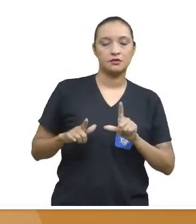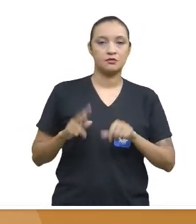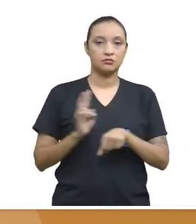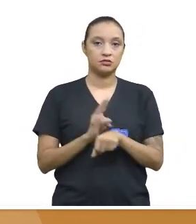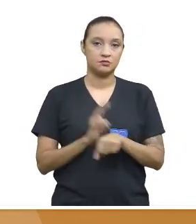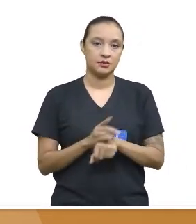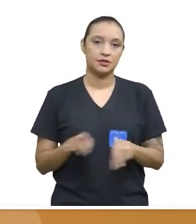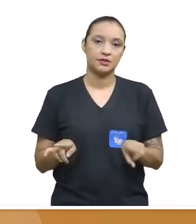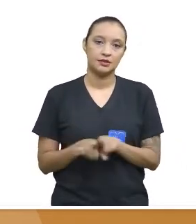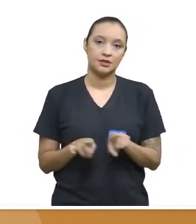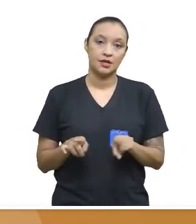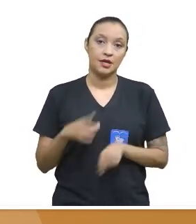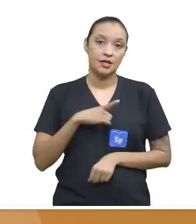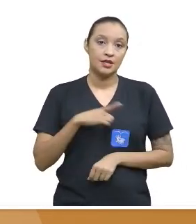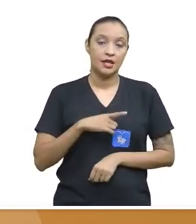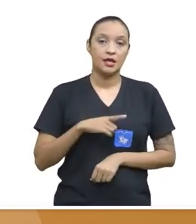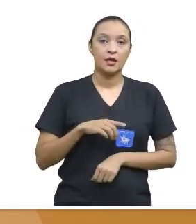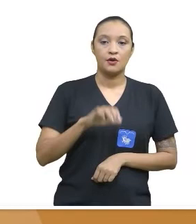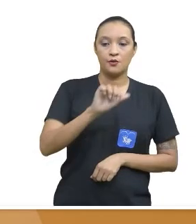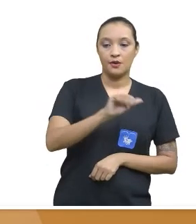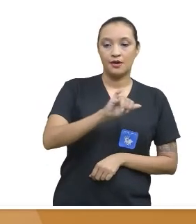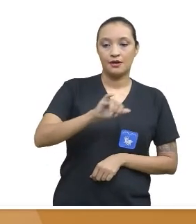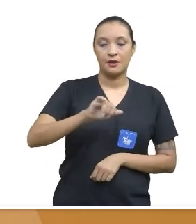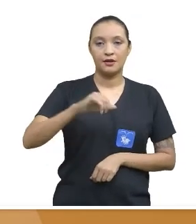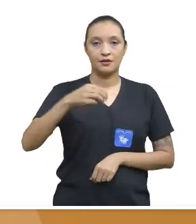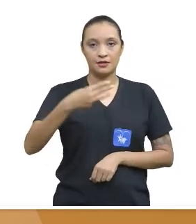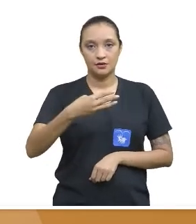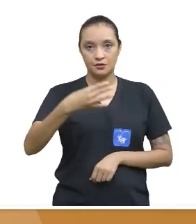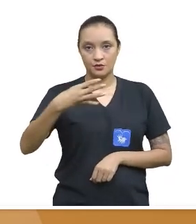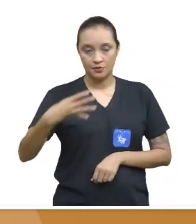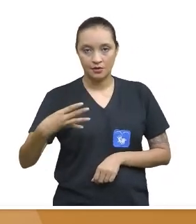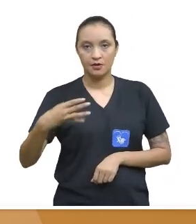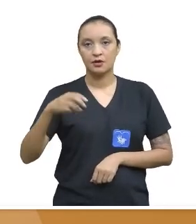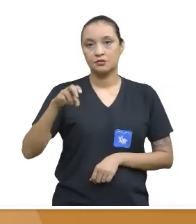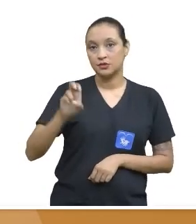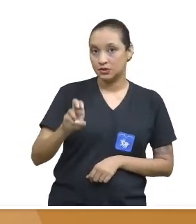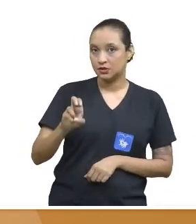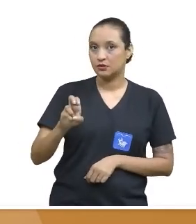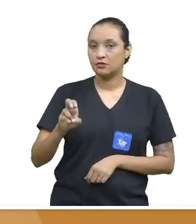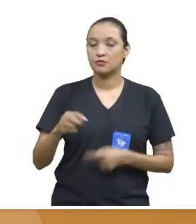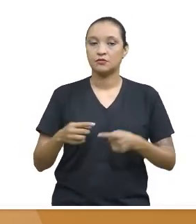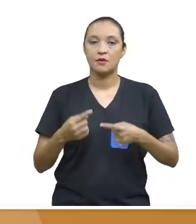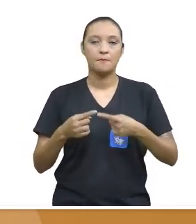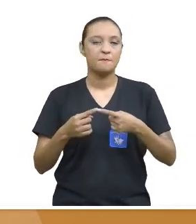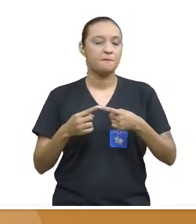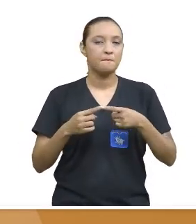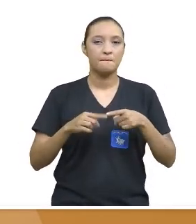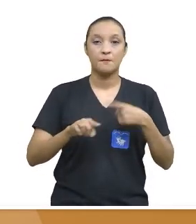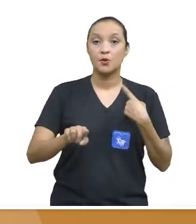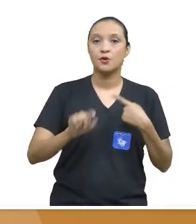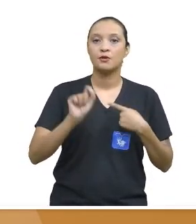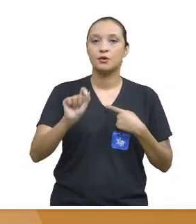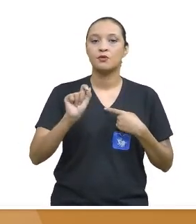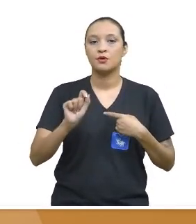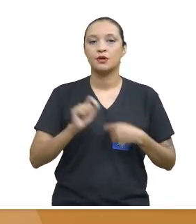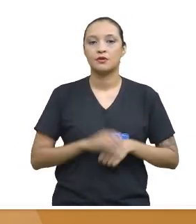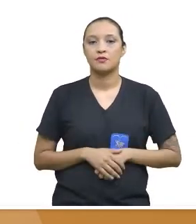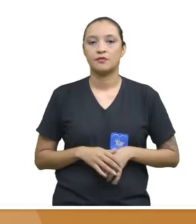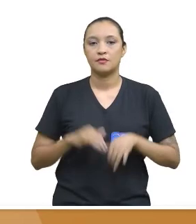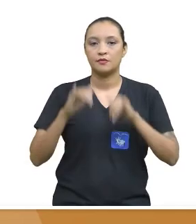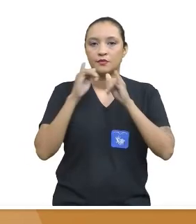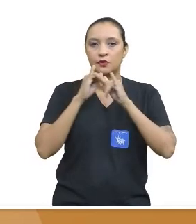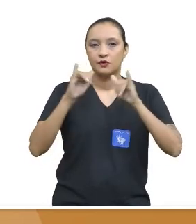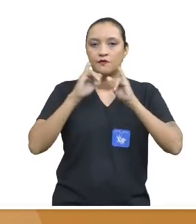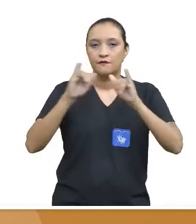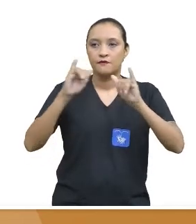institucional 3, 4, vai ter o 5, que vai, no caso, proibir a divulgação de